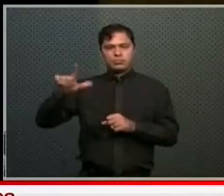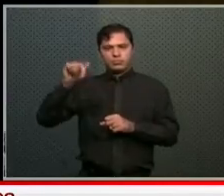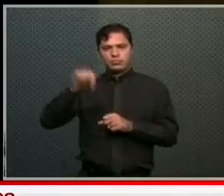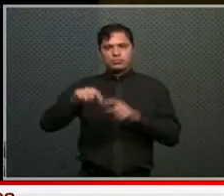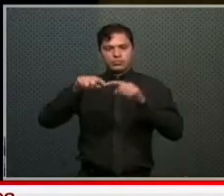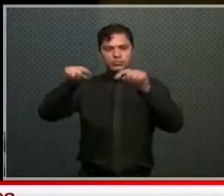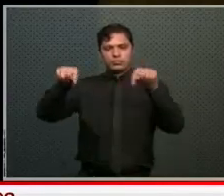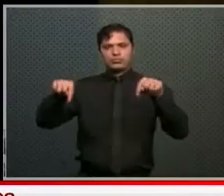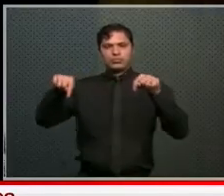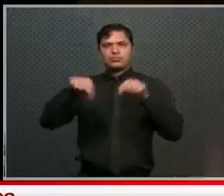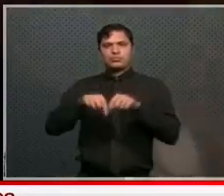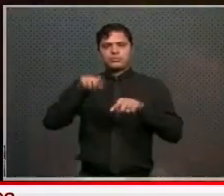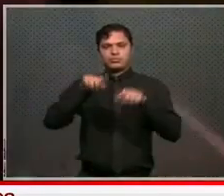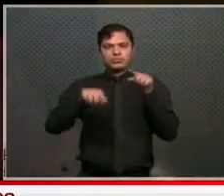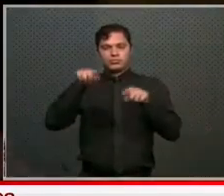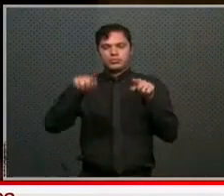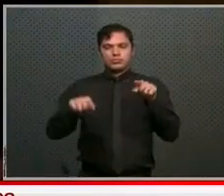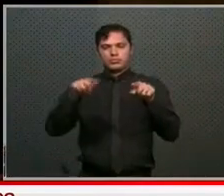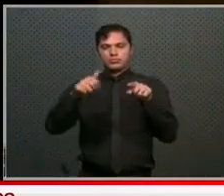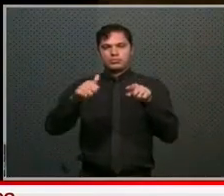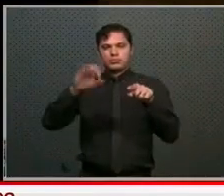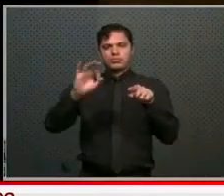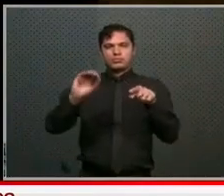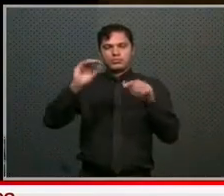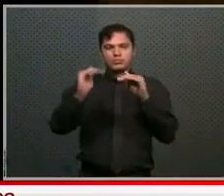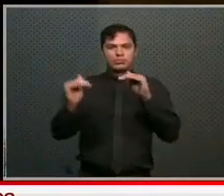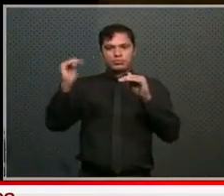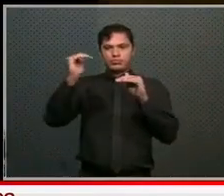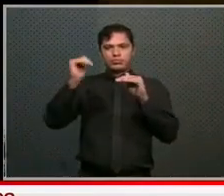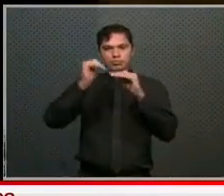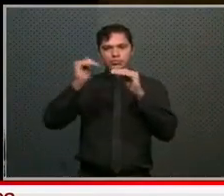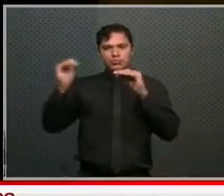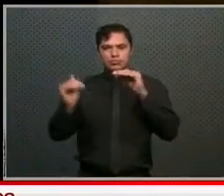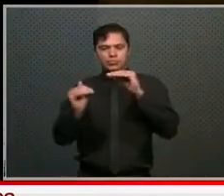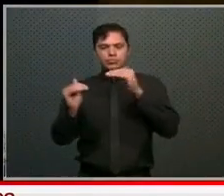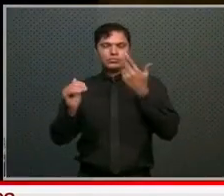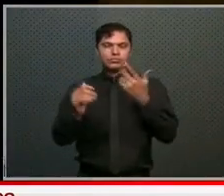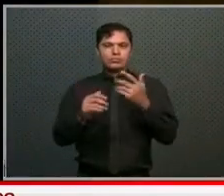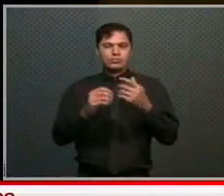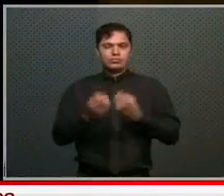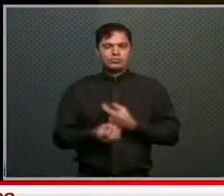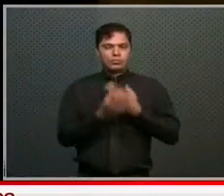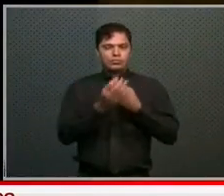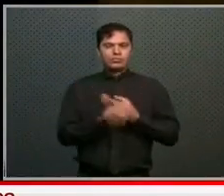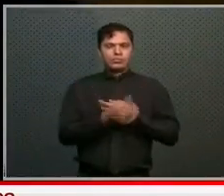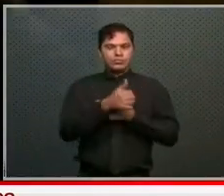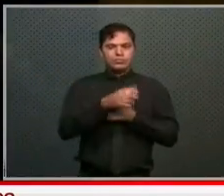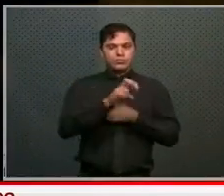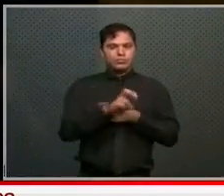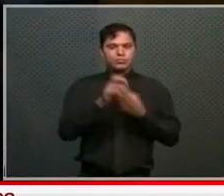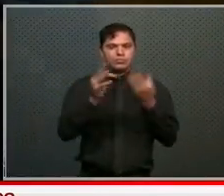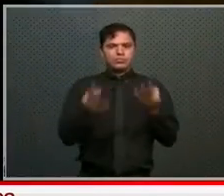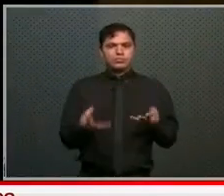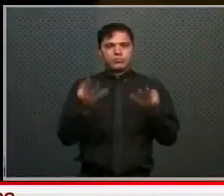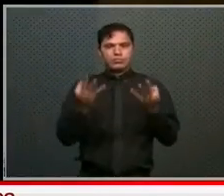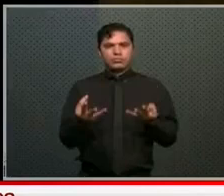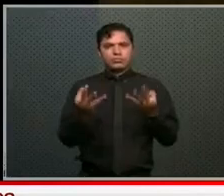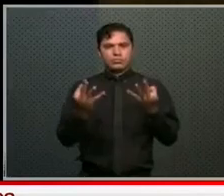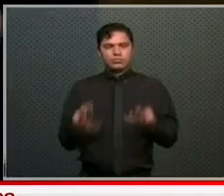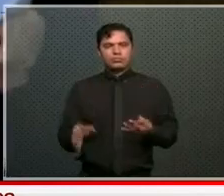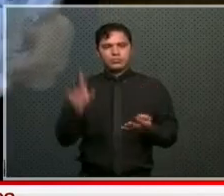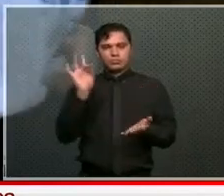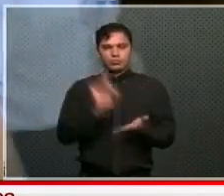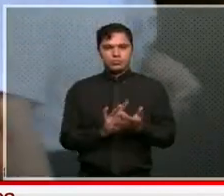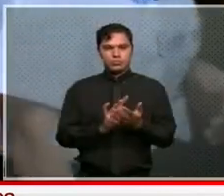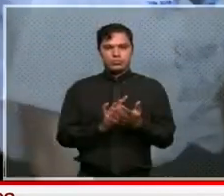de 10% para maior para menor com uma produtividade de 15 toneladas oficial que na prática